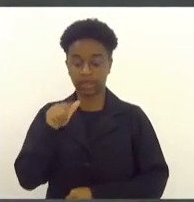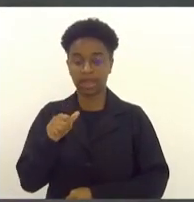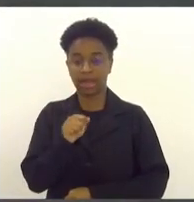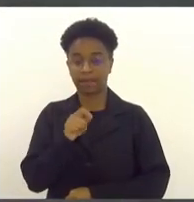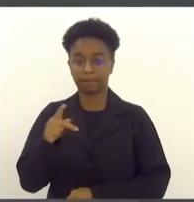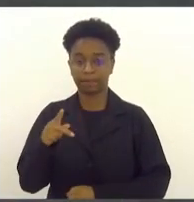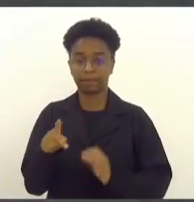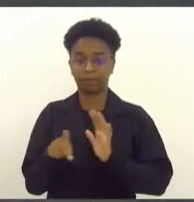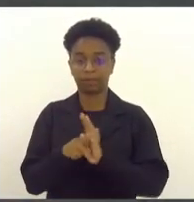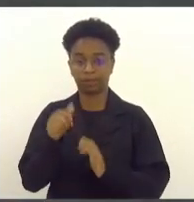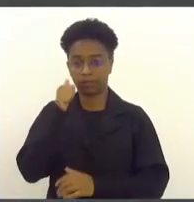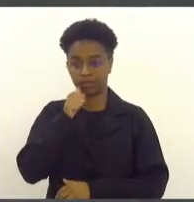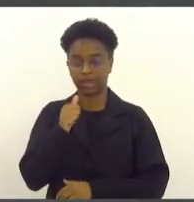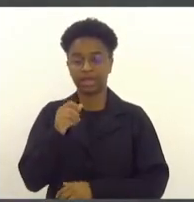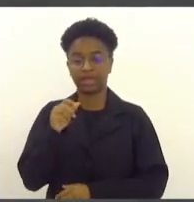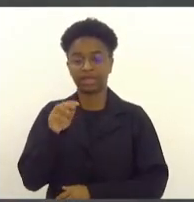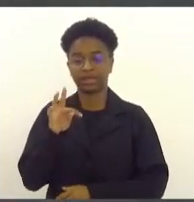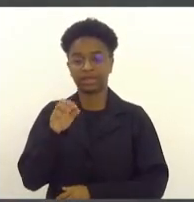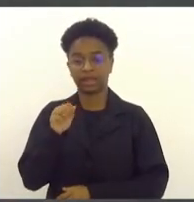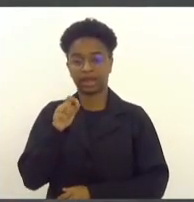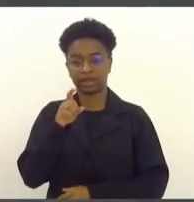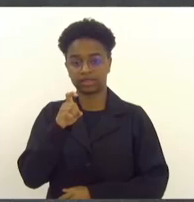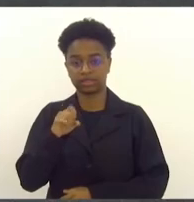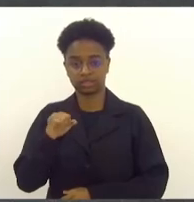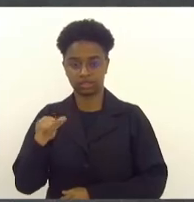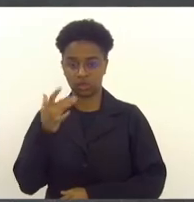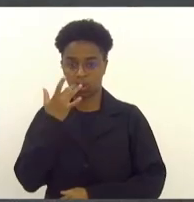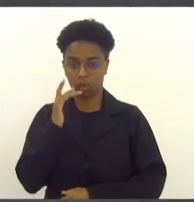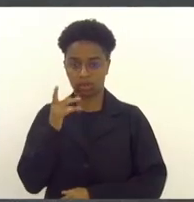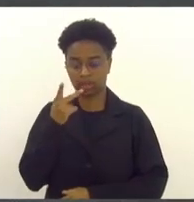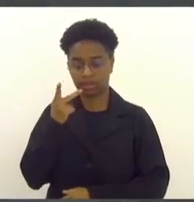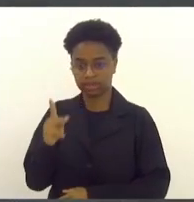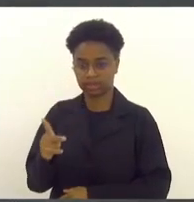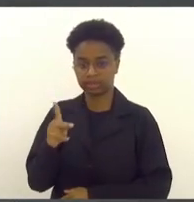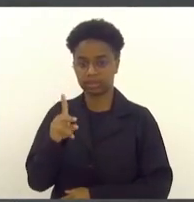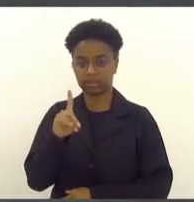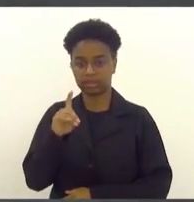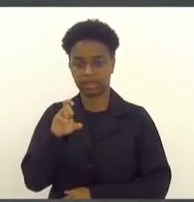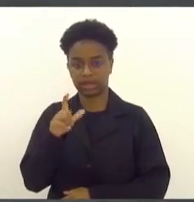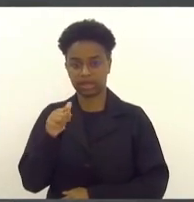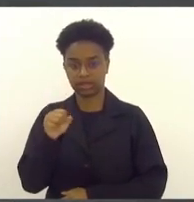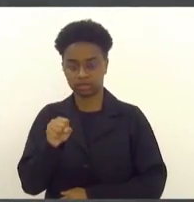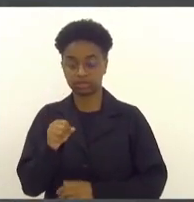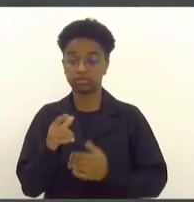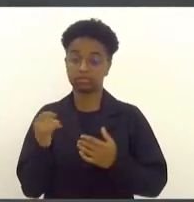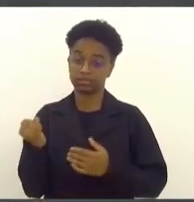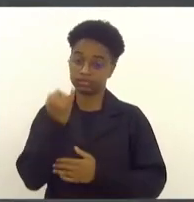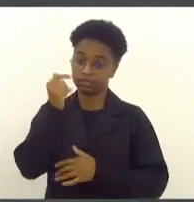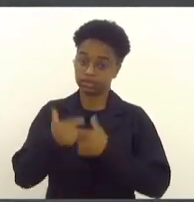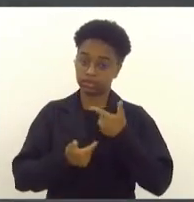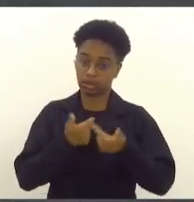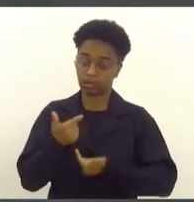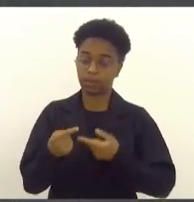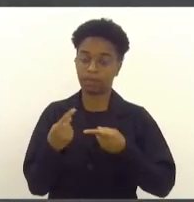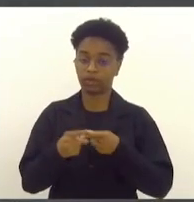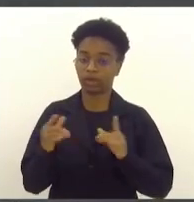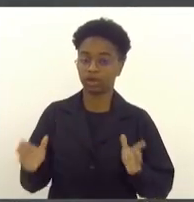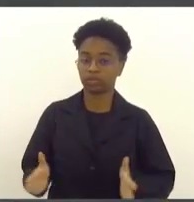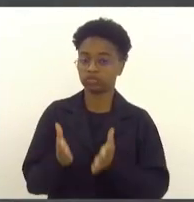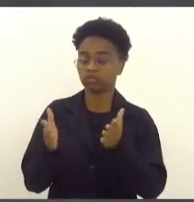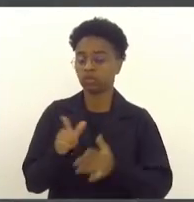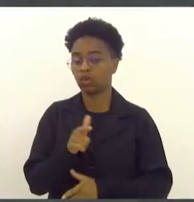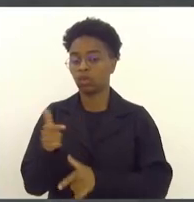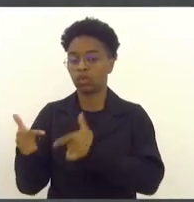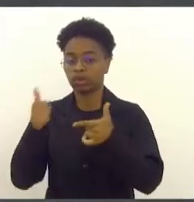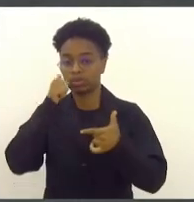chama táxi ouro delas e é muito importante esse trabalho porque ela estimulam outras mulheres